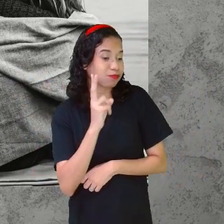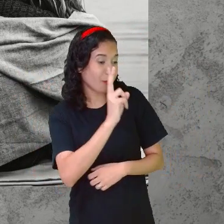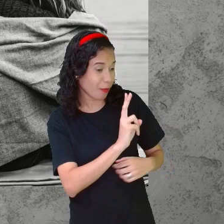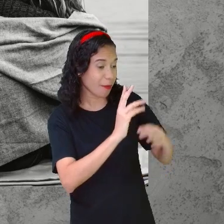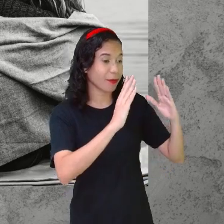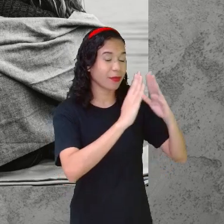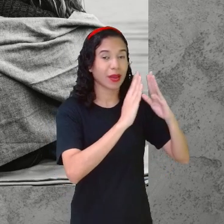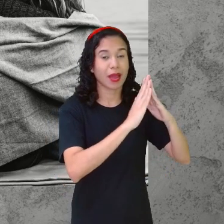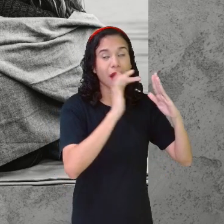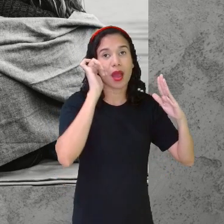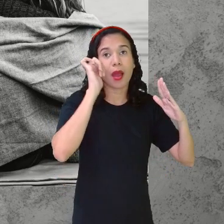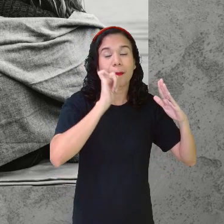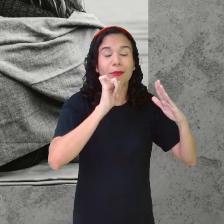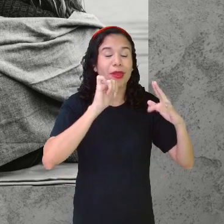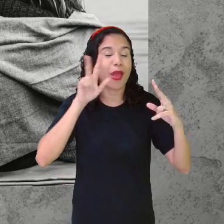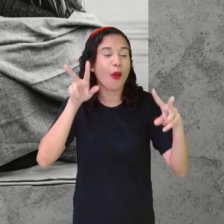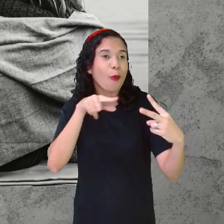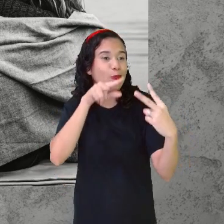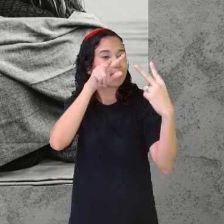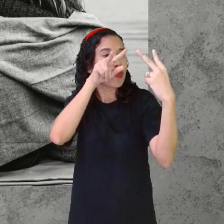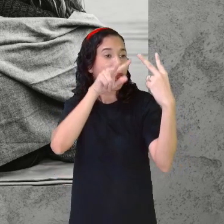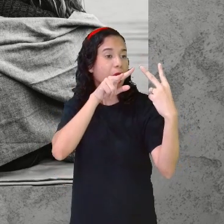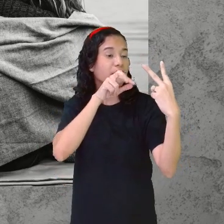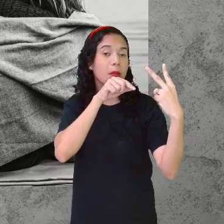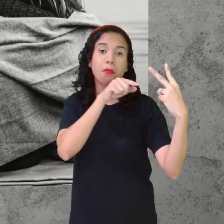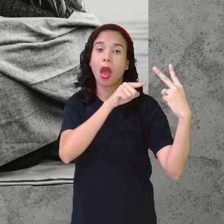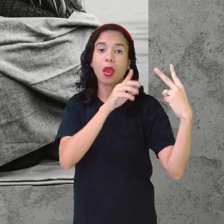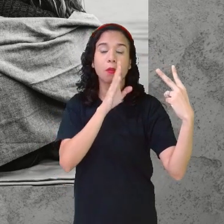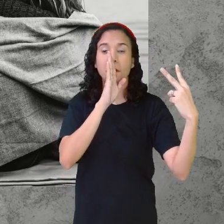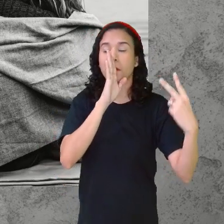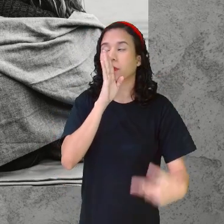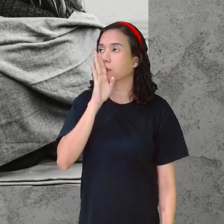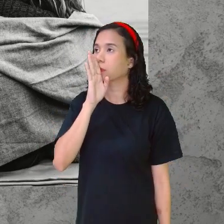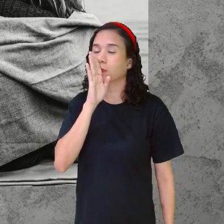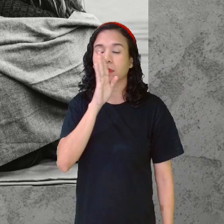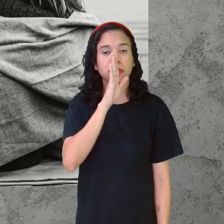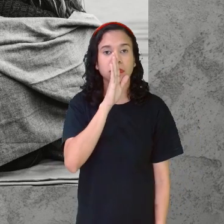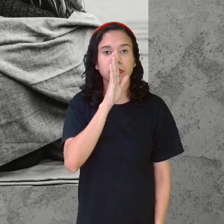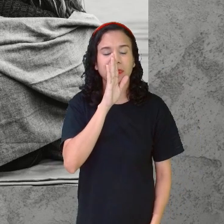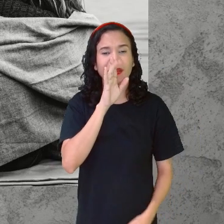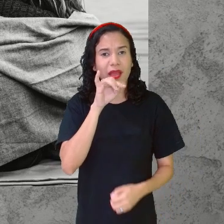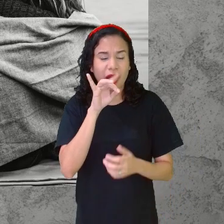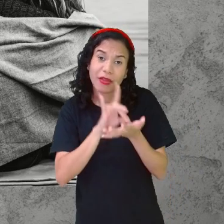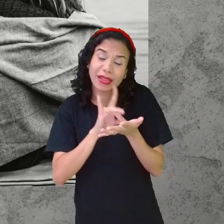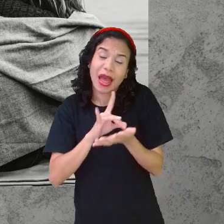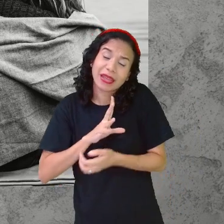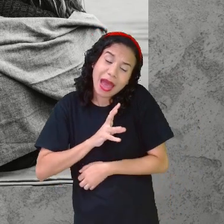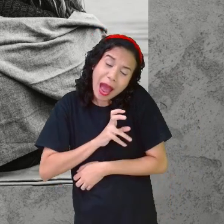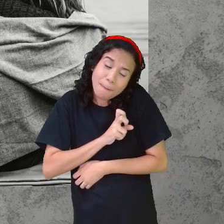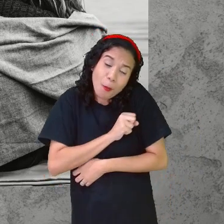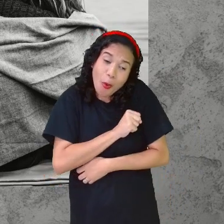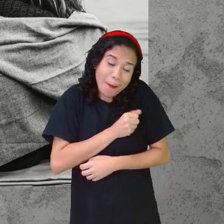Alicia olhava para Jordã, que não falava uma só palavra. Era verdade que ele amava